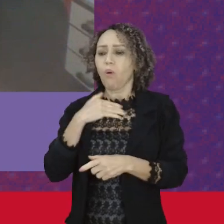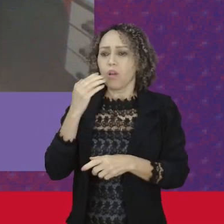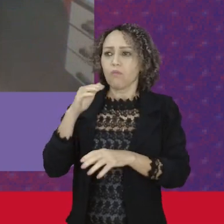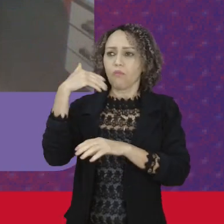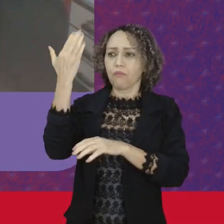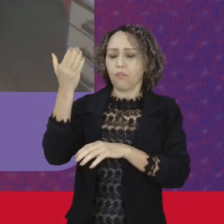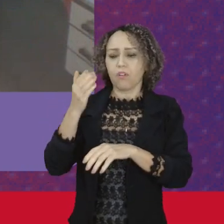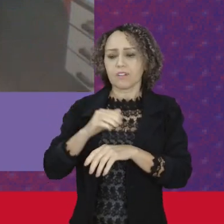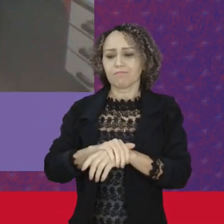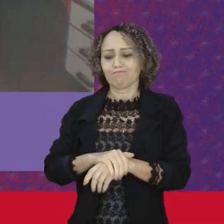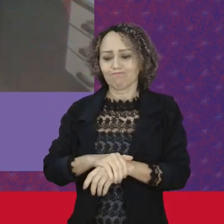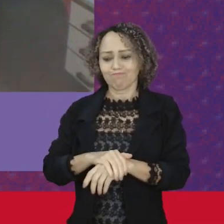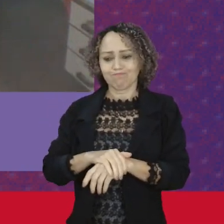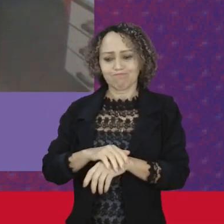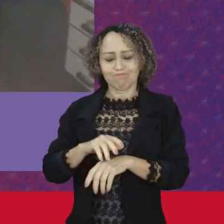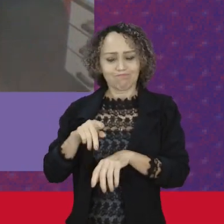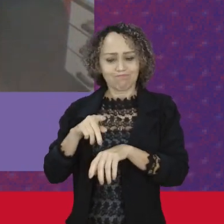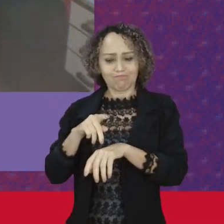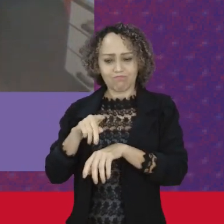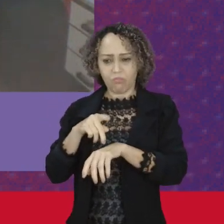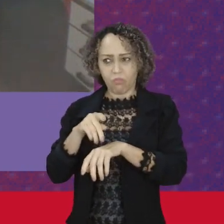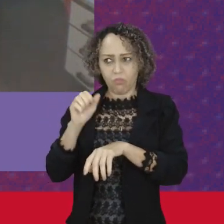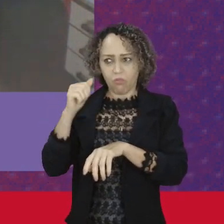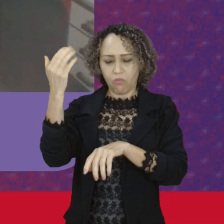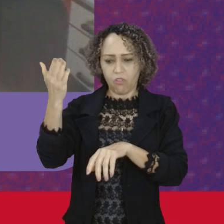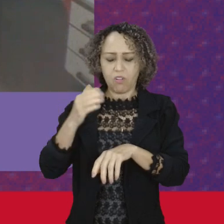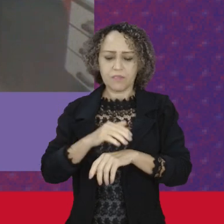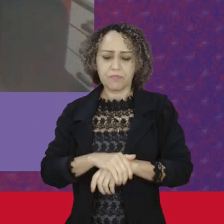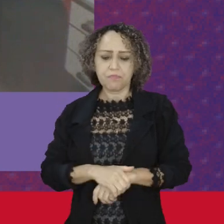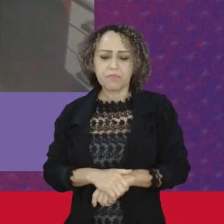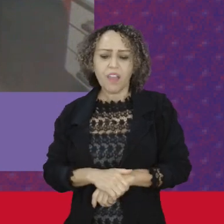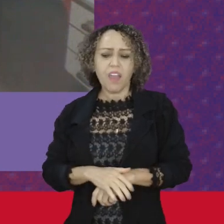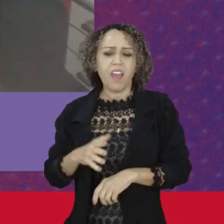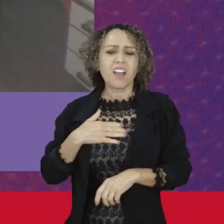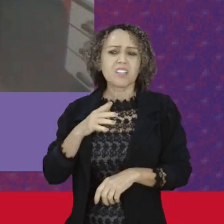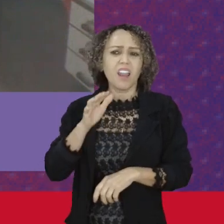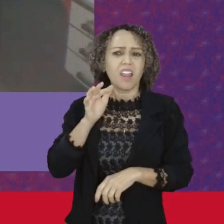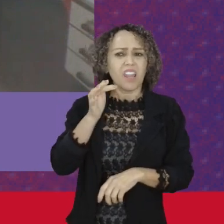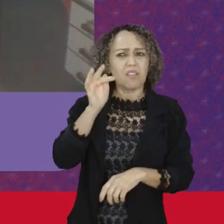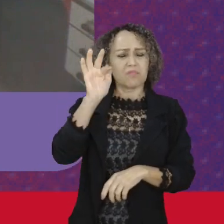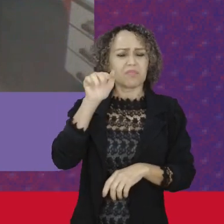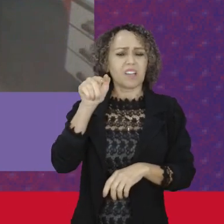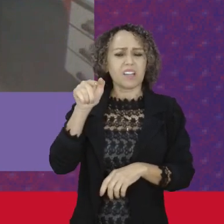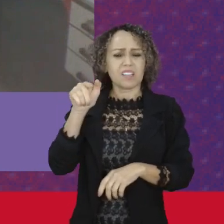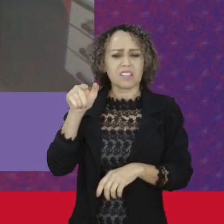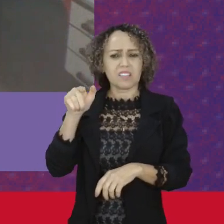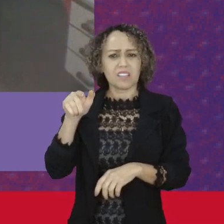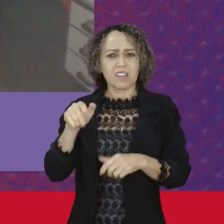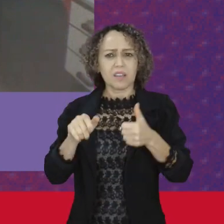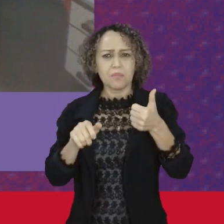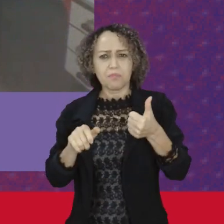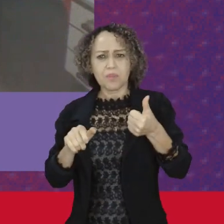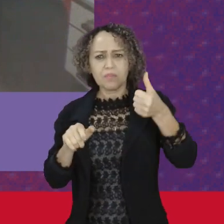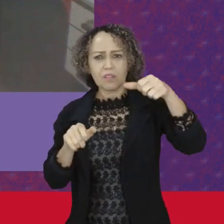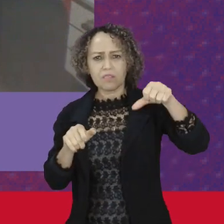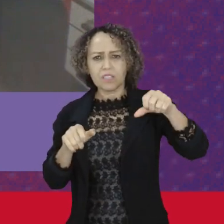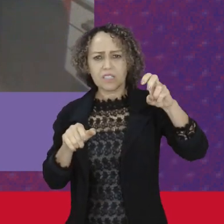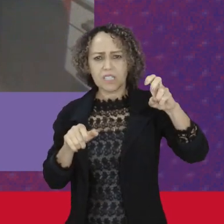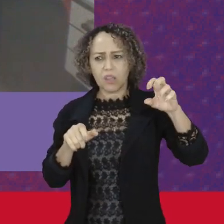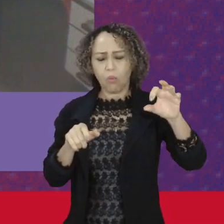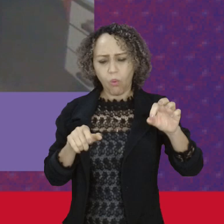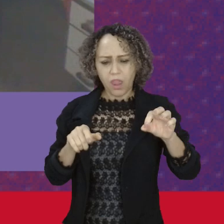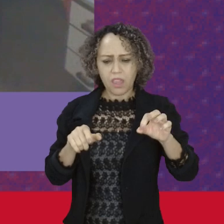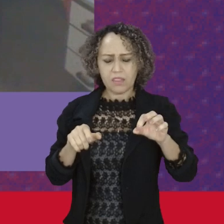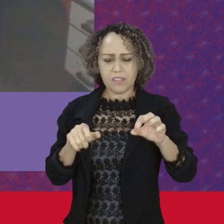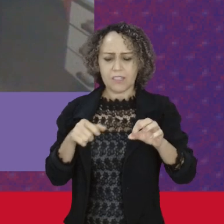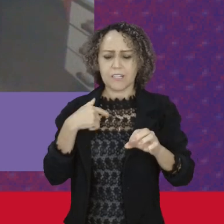cidade França e trouxe os restos mortais, foram trazidos em 1950 por aí. E aí